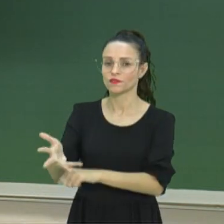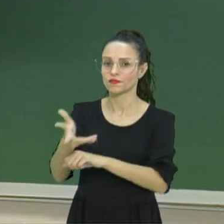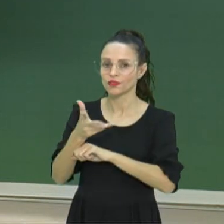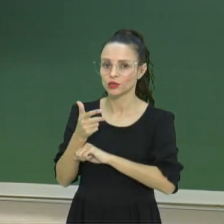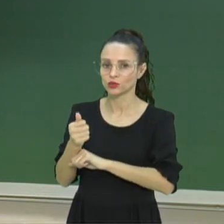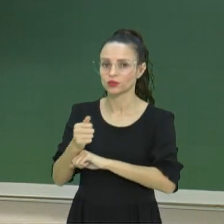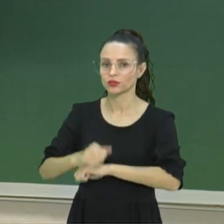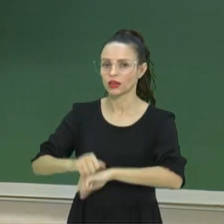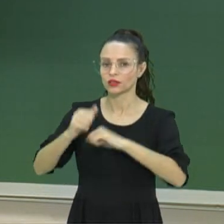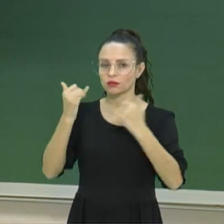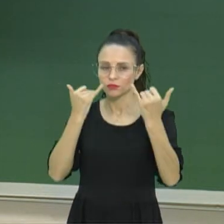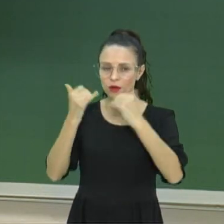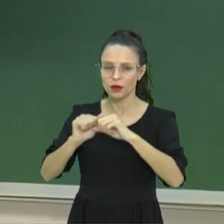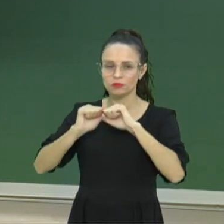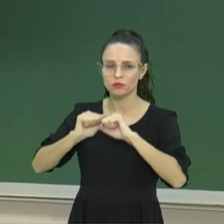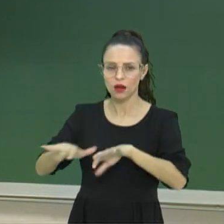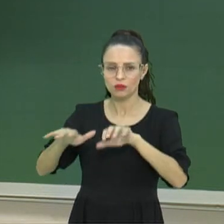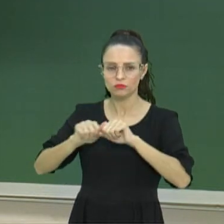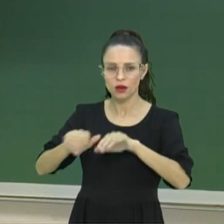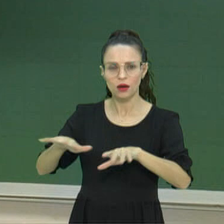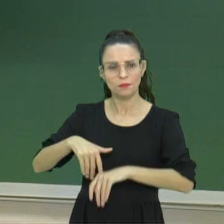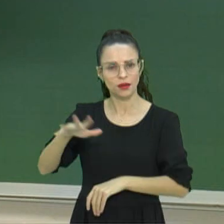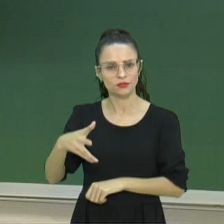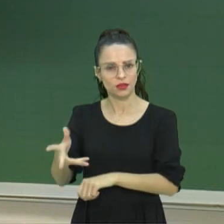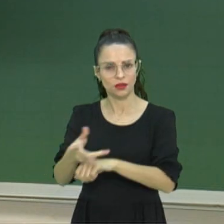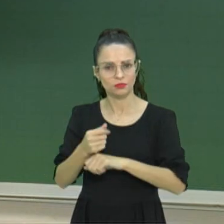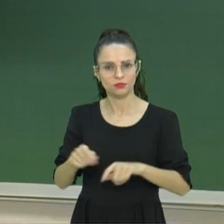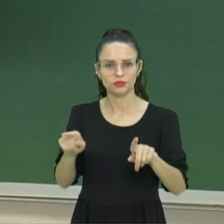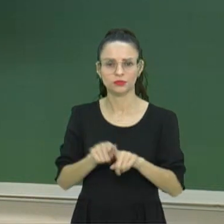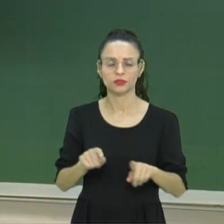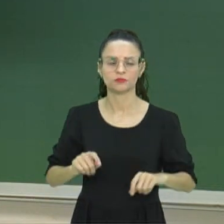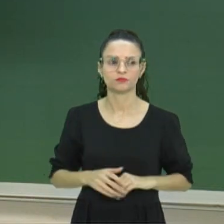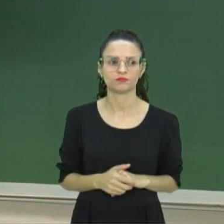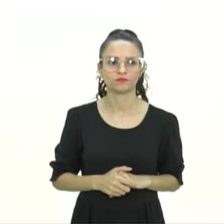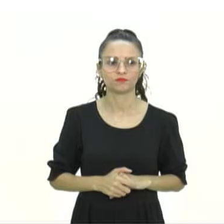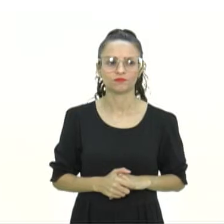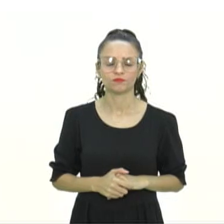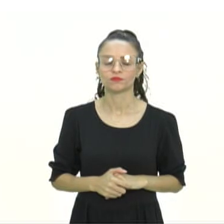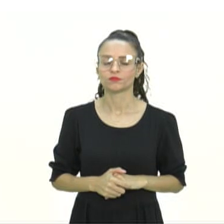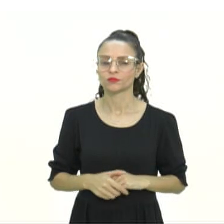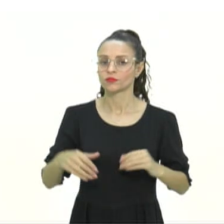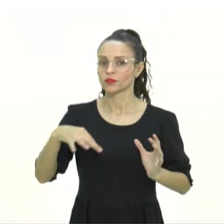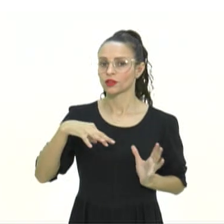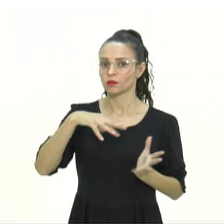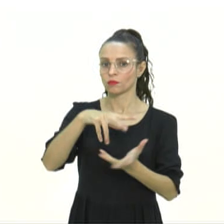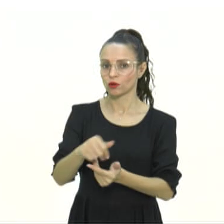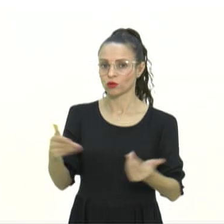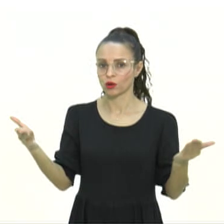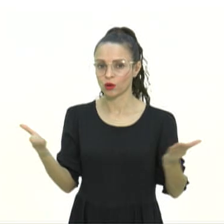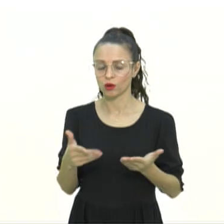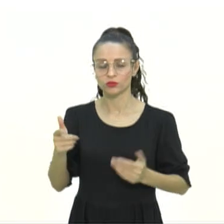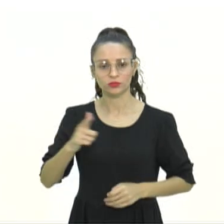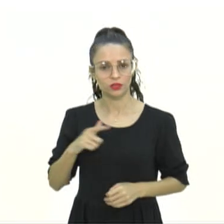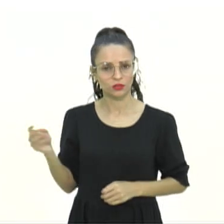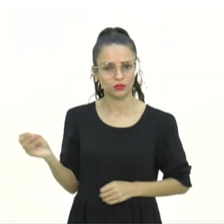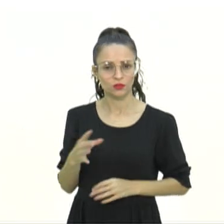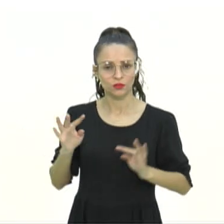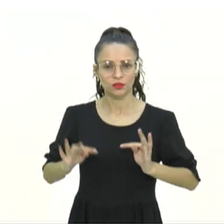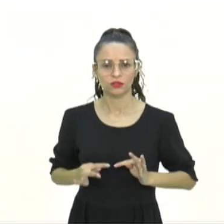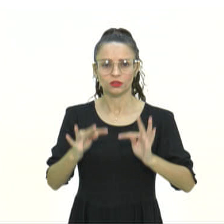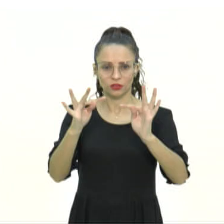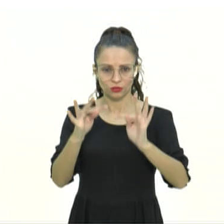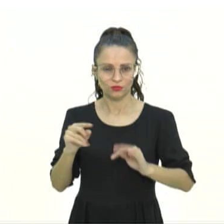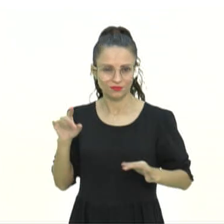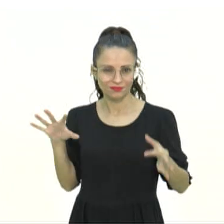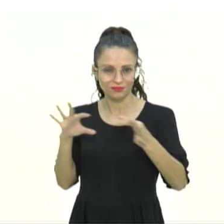velocidade desse fluxo se torna cada vez maior. Bom, no mundo atual, as novas tecnologias abordadas